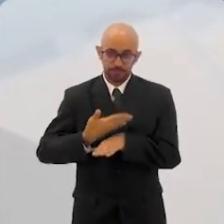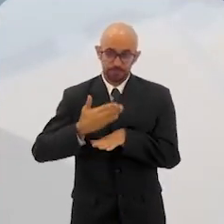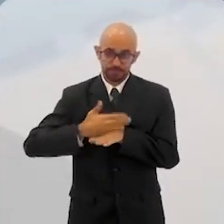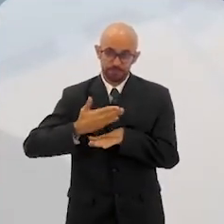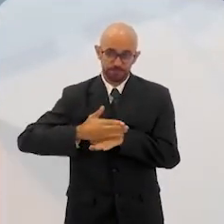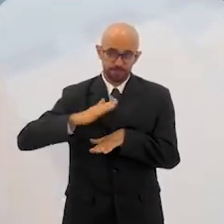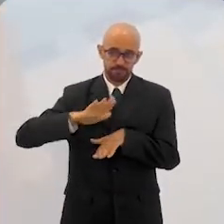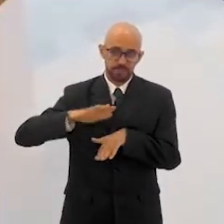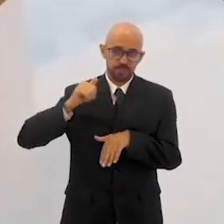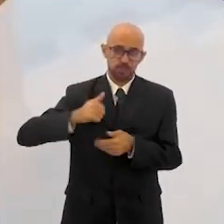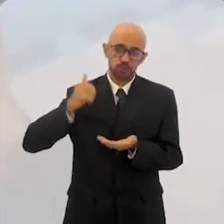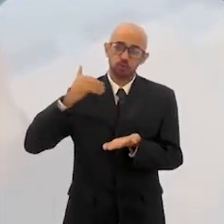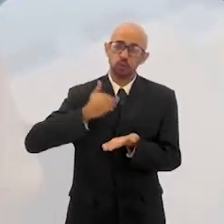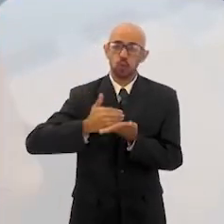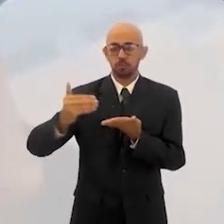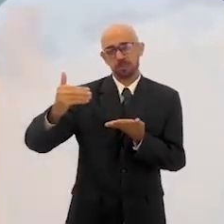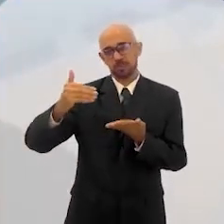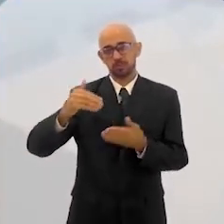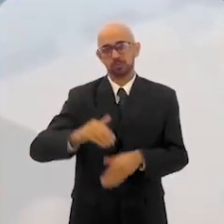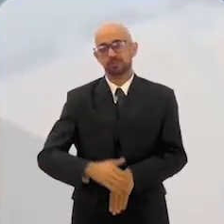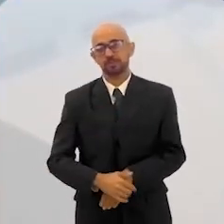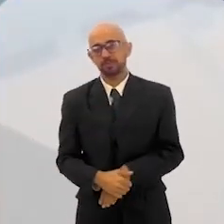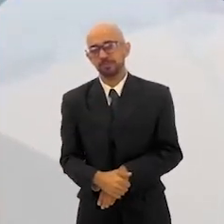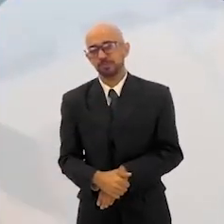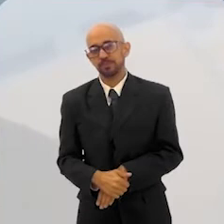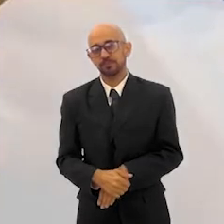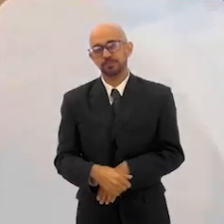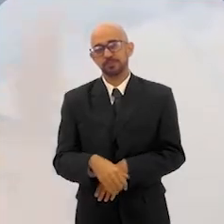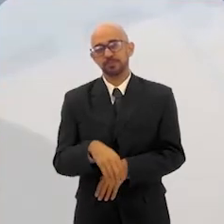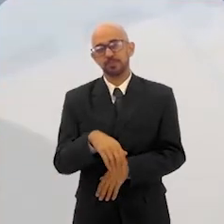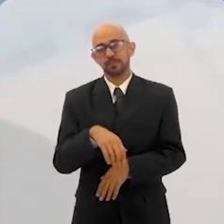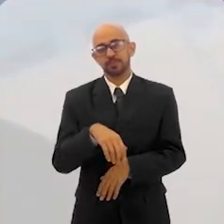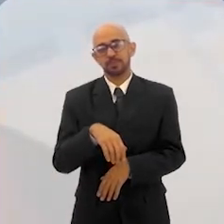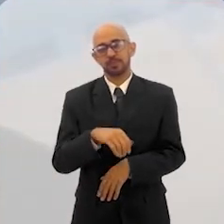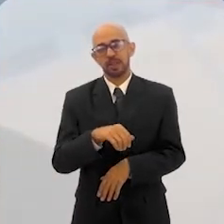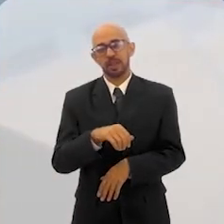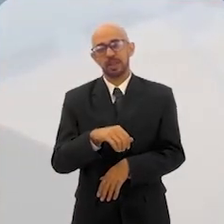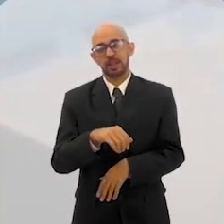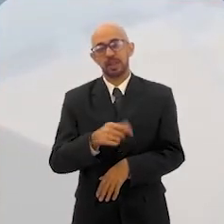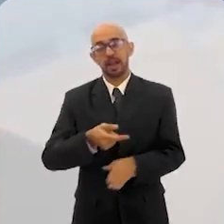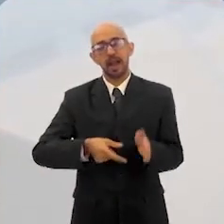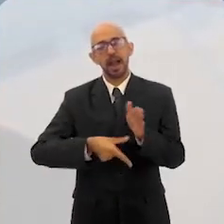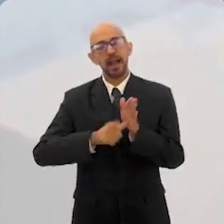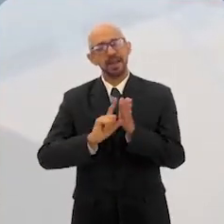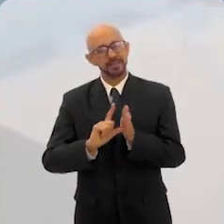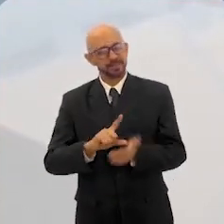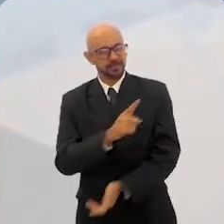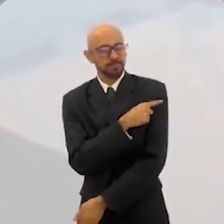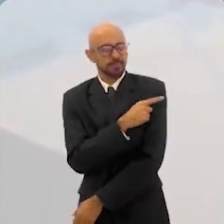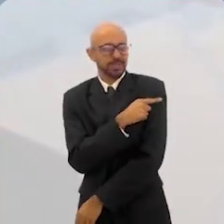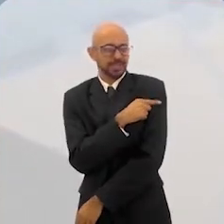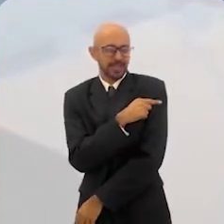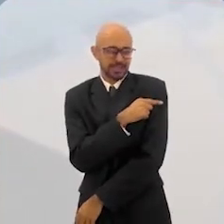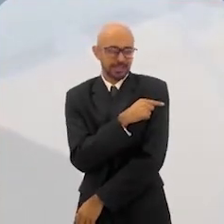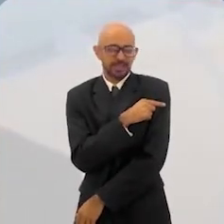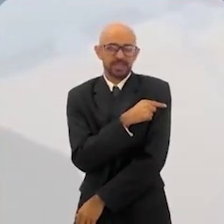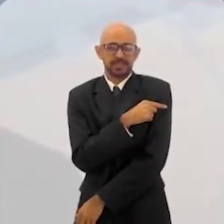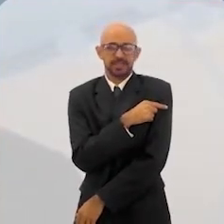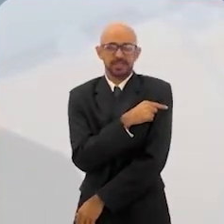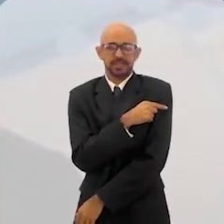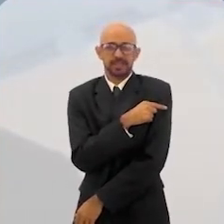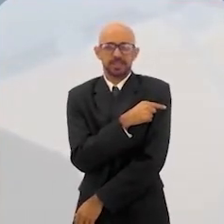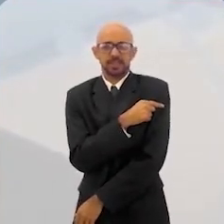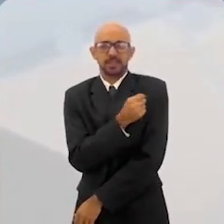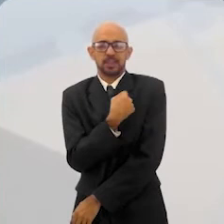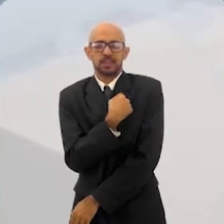Mas isso foi lá no início mesmo, no CA, Jardim, né? E foi o período que eu peguei